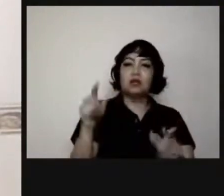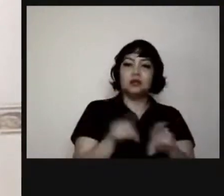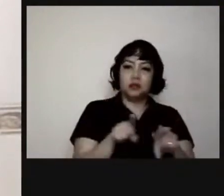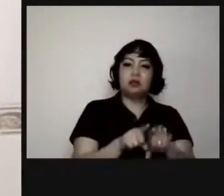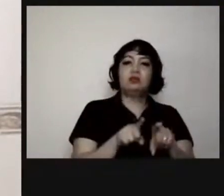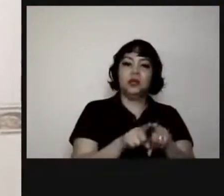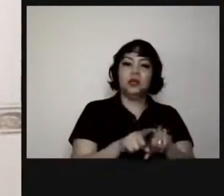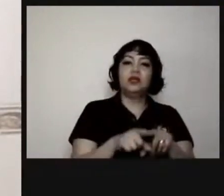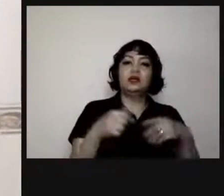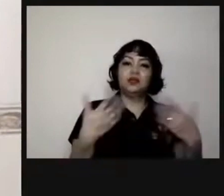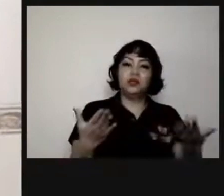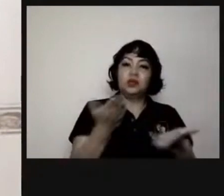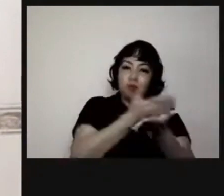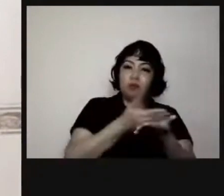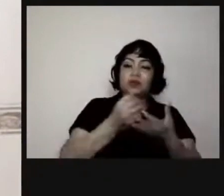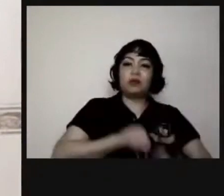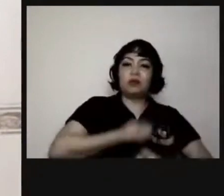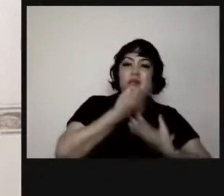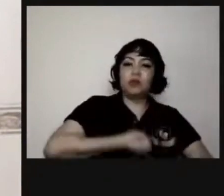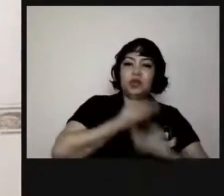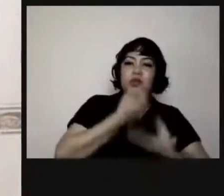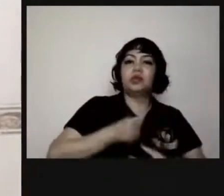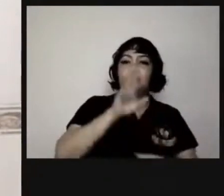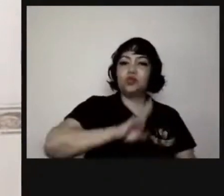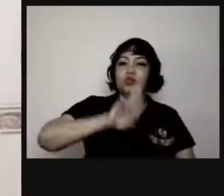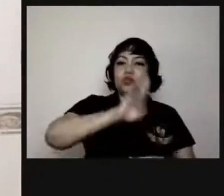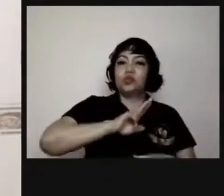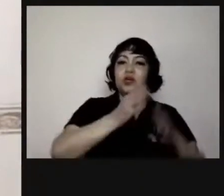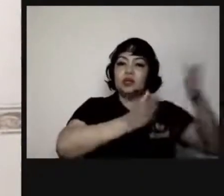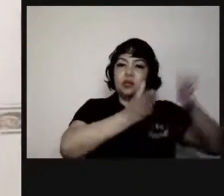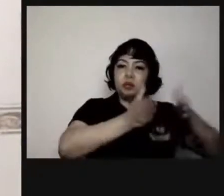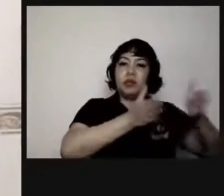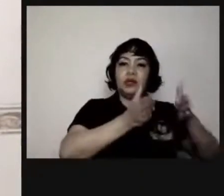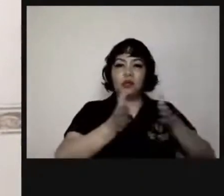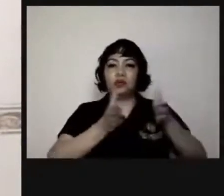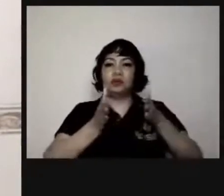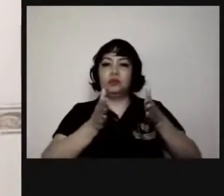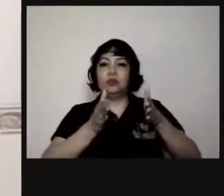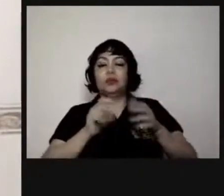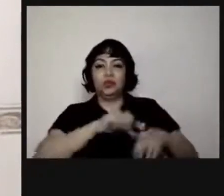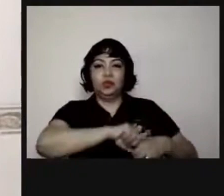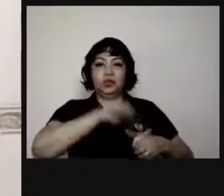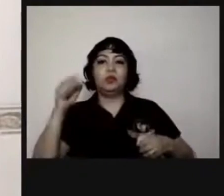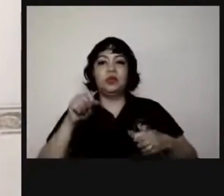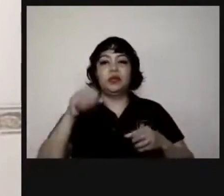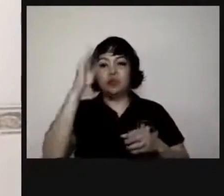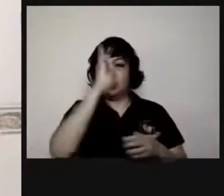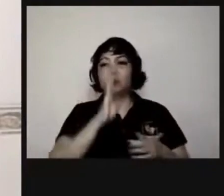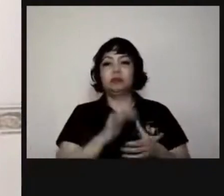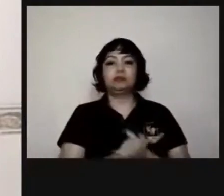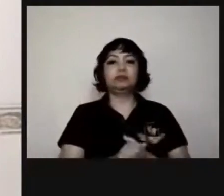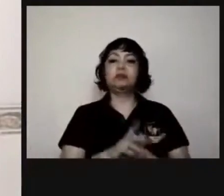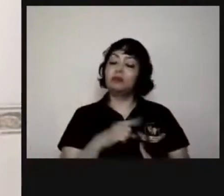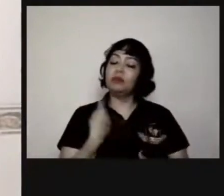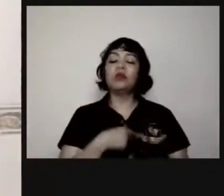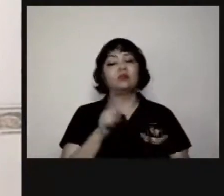de se colocar a poesia, né, nesse período aí de independência do Brasil. Então, nós temos muitos